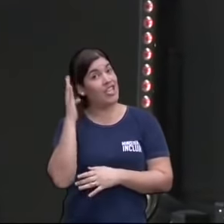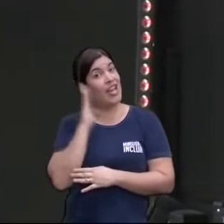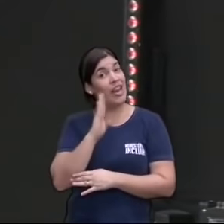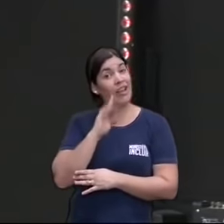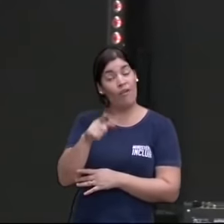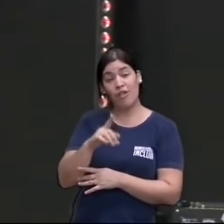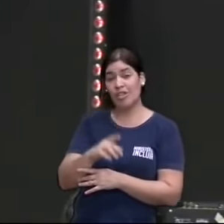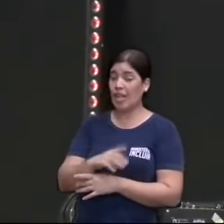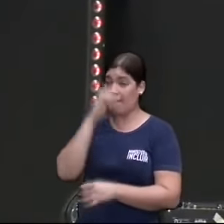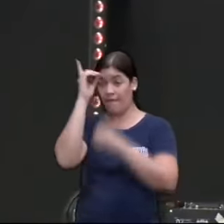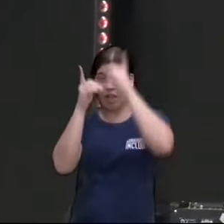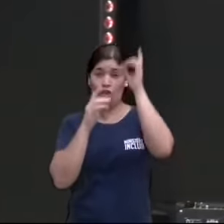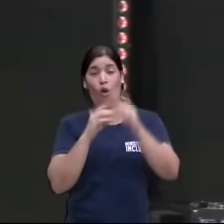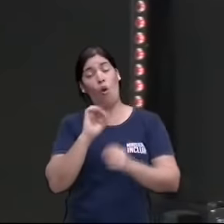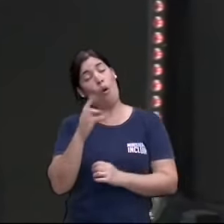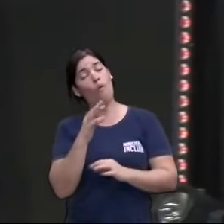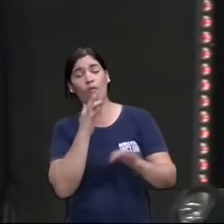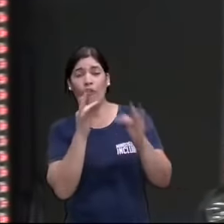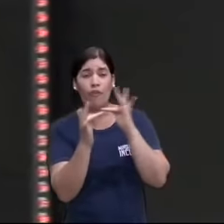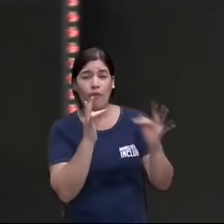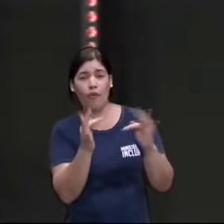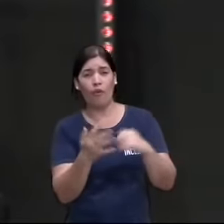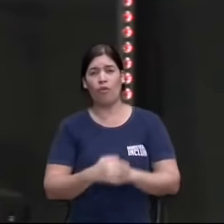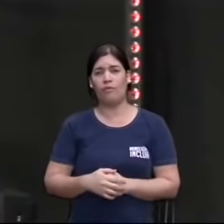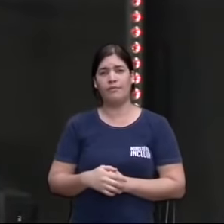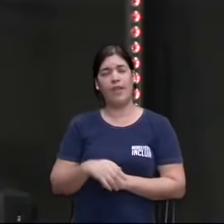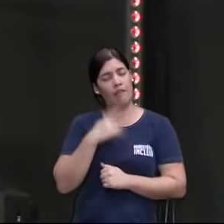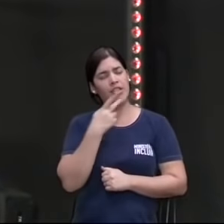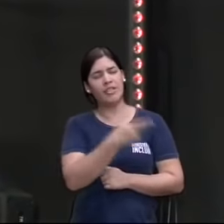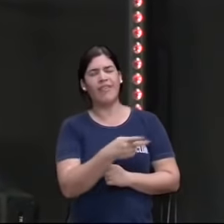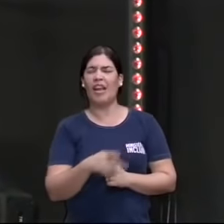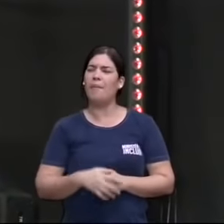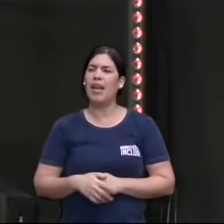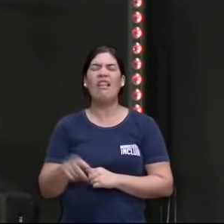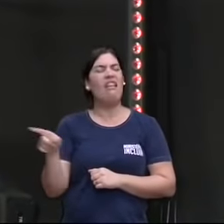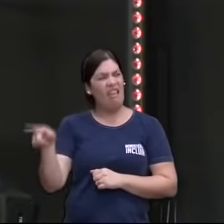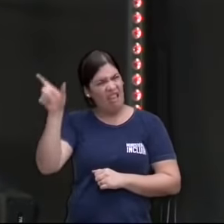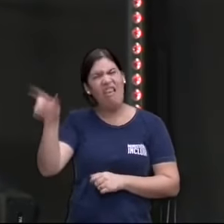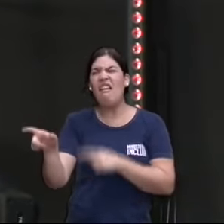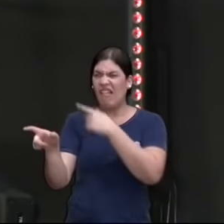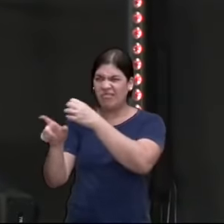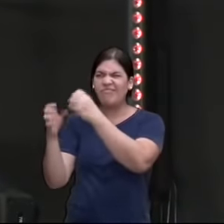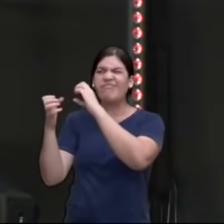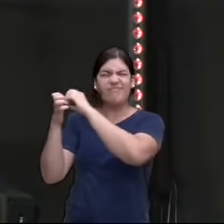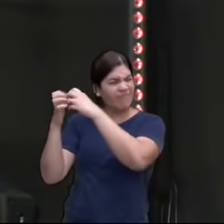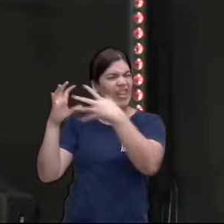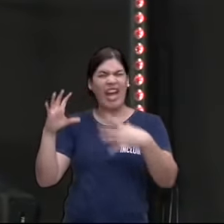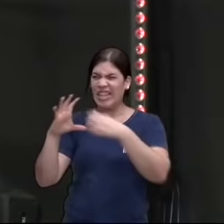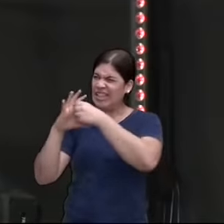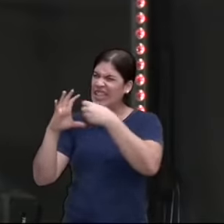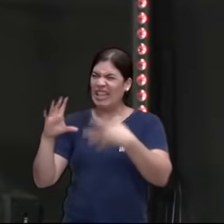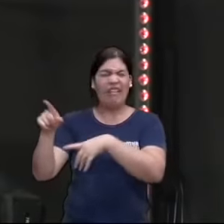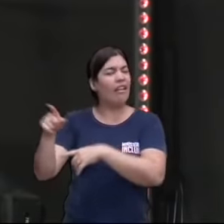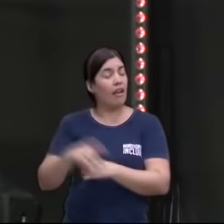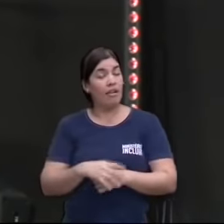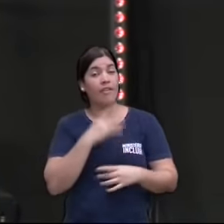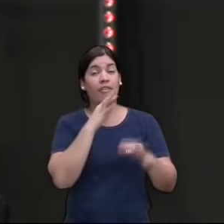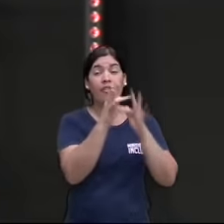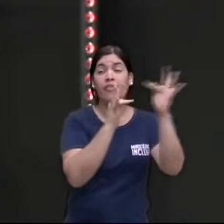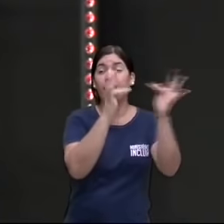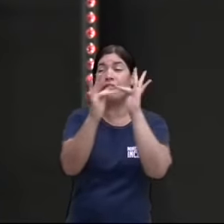ou fofocou, e você fala para a pessoa, e o outro gosta de ouvir. Aí você fala para outro também, fala para outro.